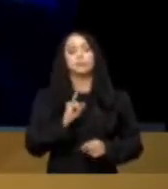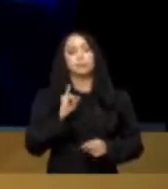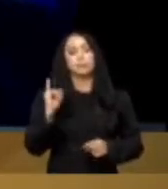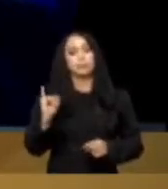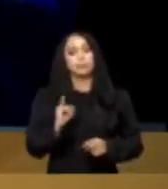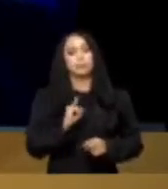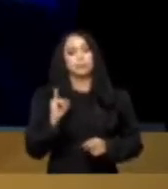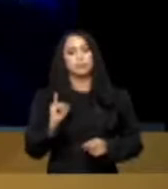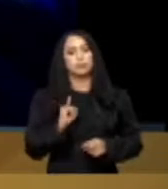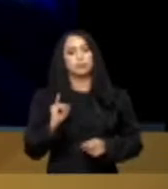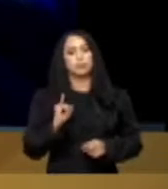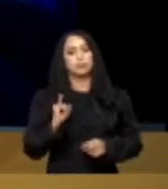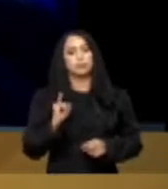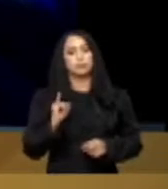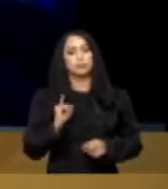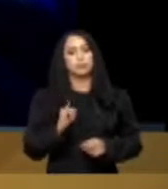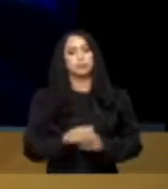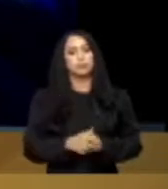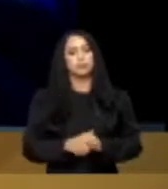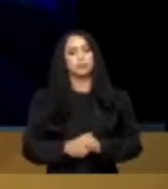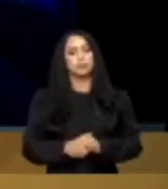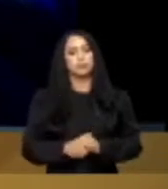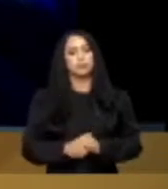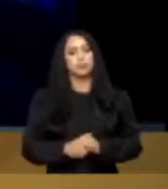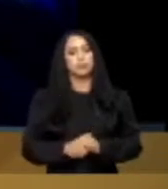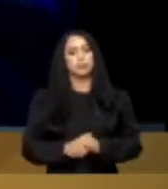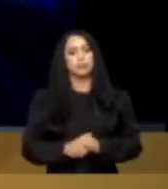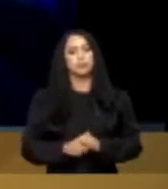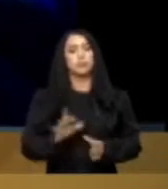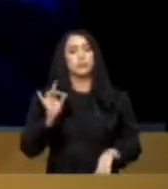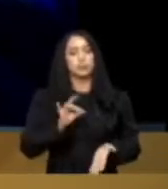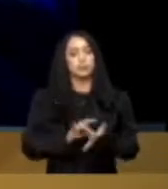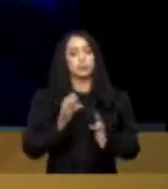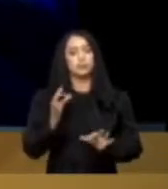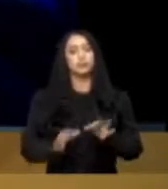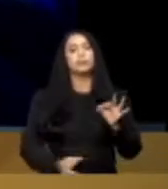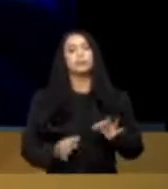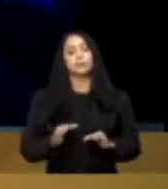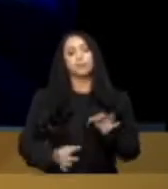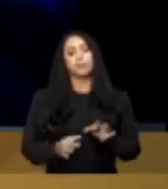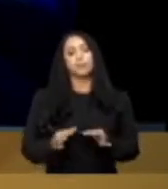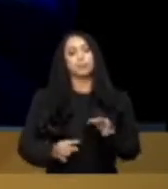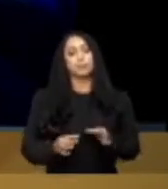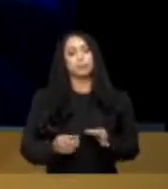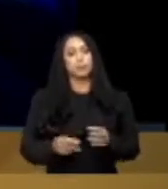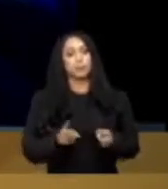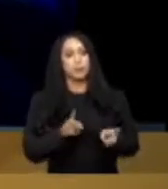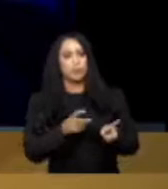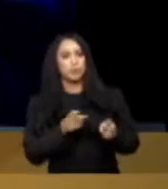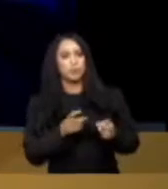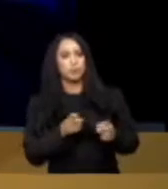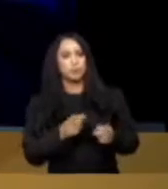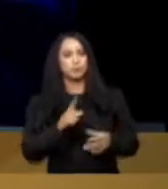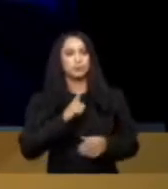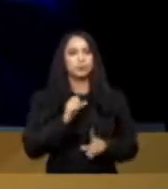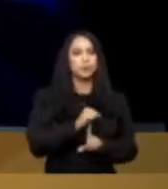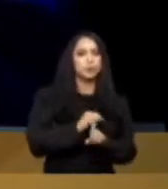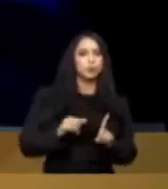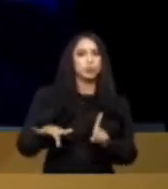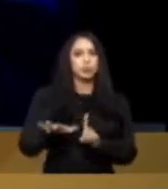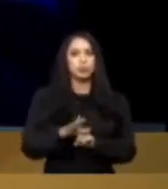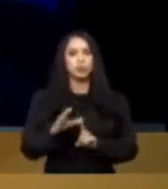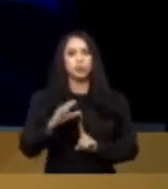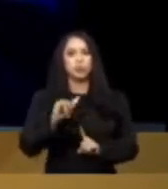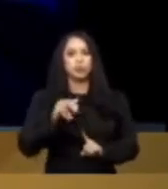social direto na efetividade da justiça, conduz a que se atente para a mobilização da sociedade